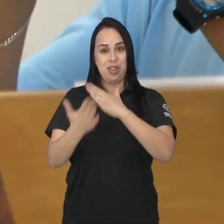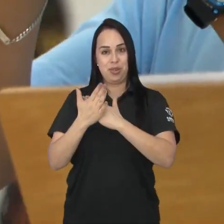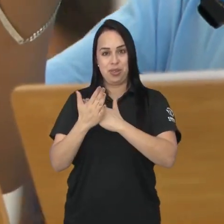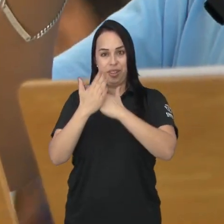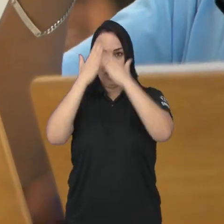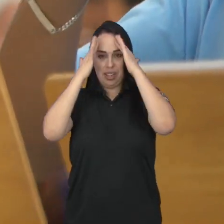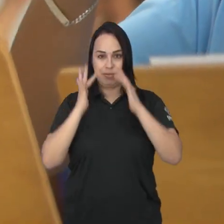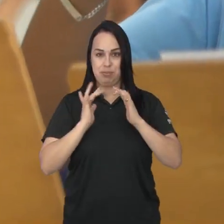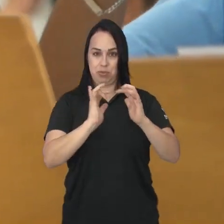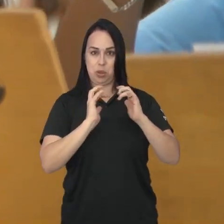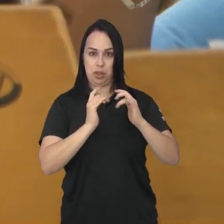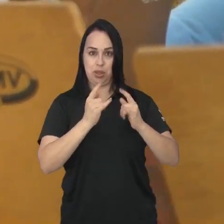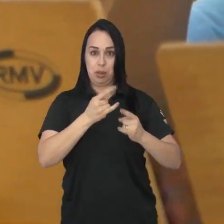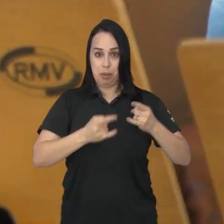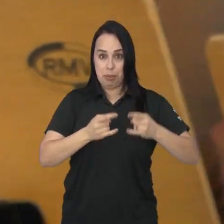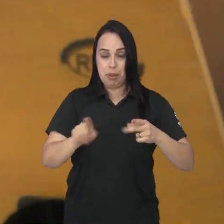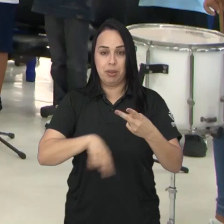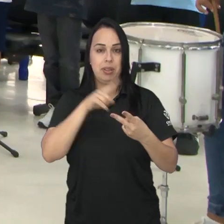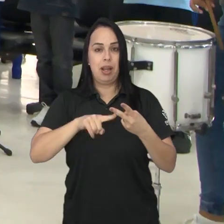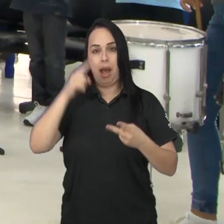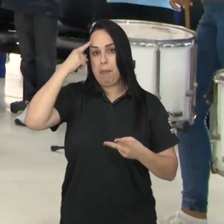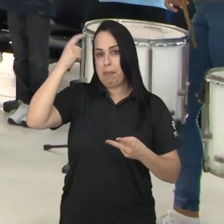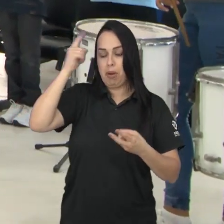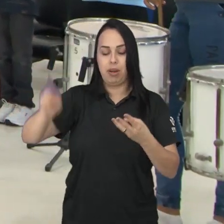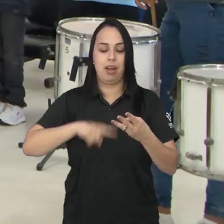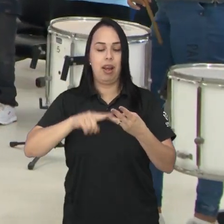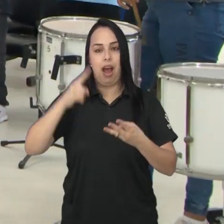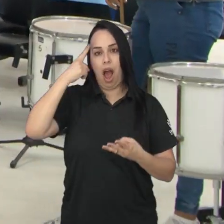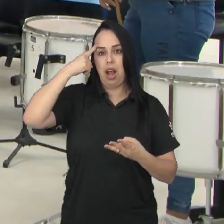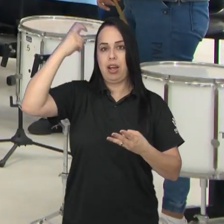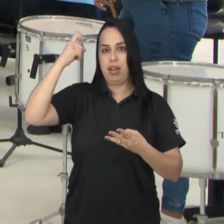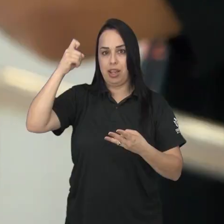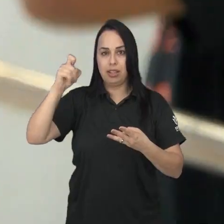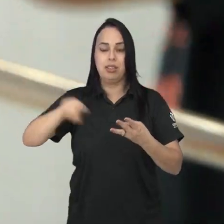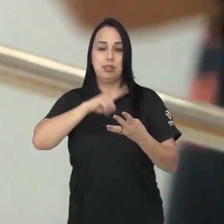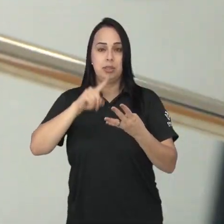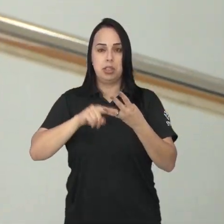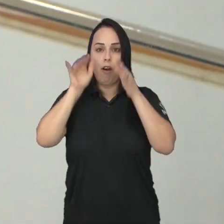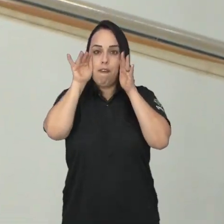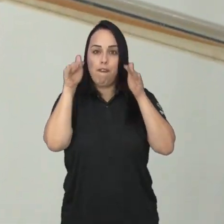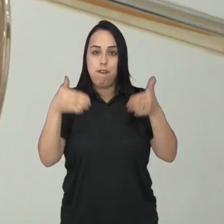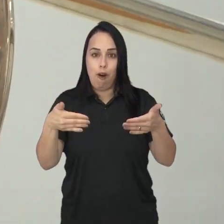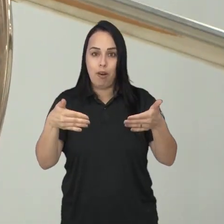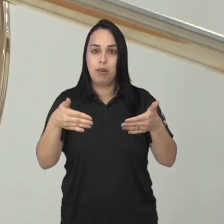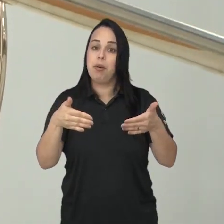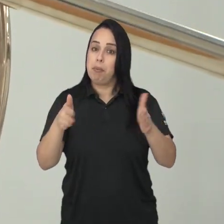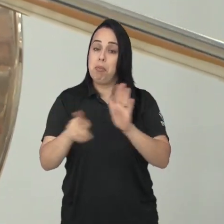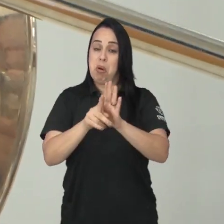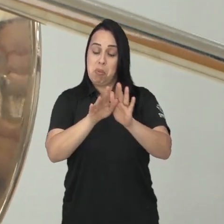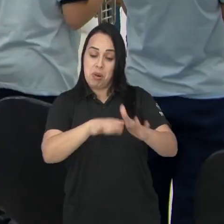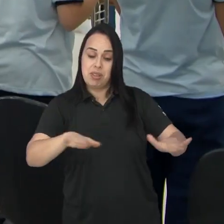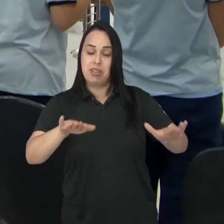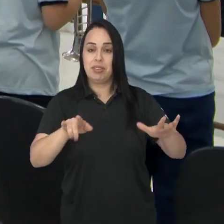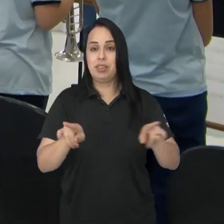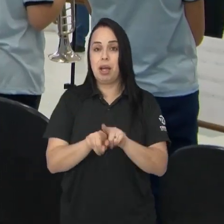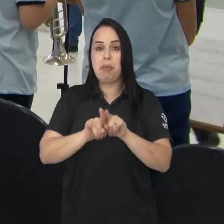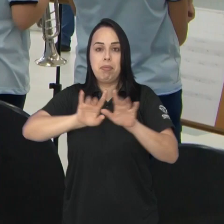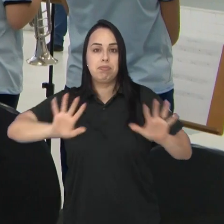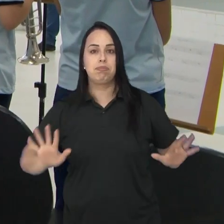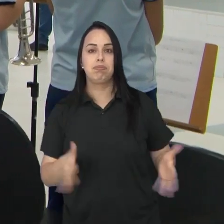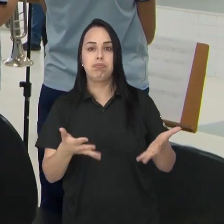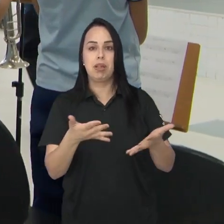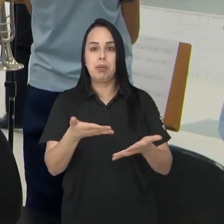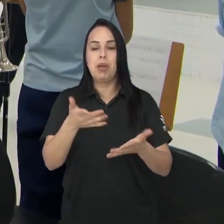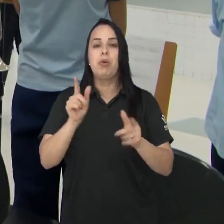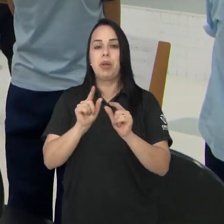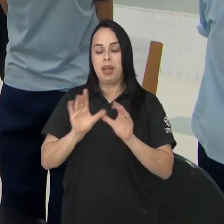ajuda a desenvolver a coordenação motora, a memória, a criatividade e a concentração das crianças. Ela também